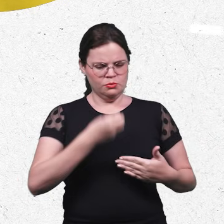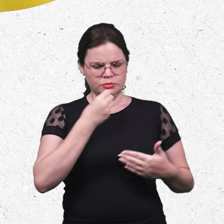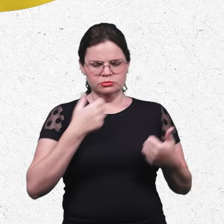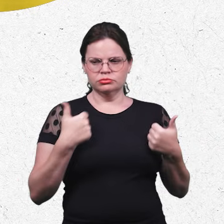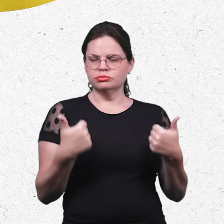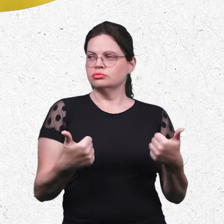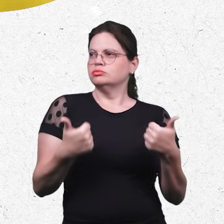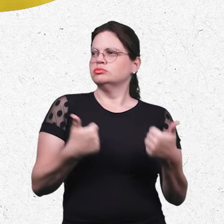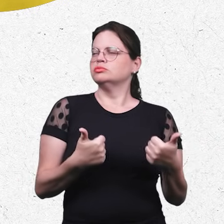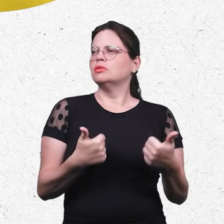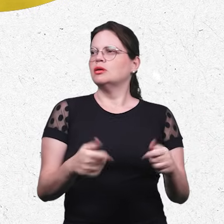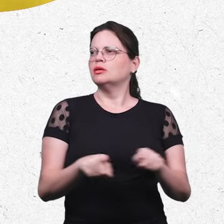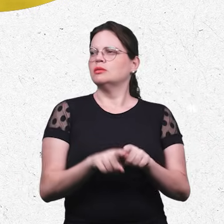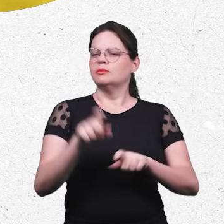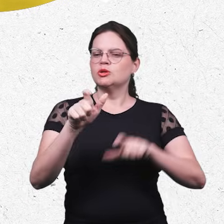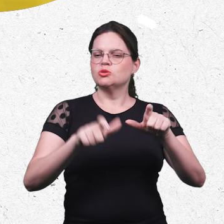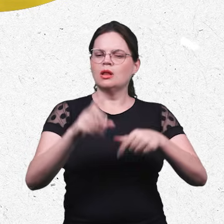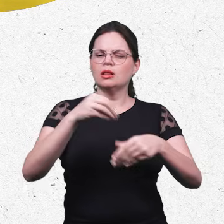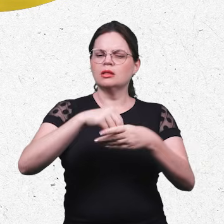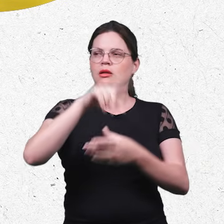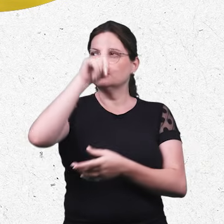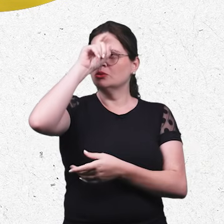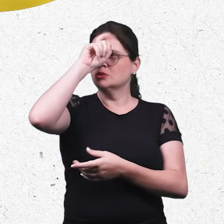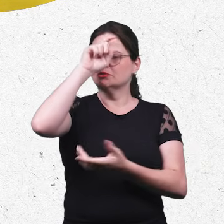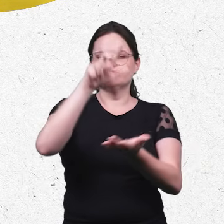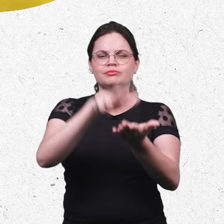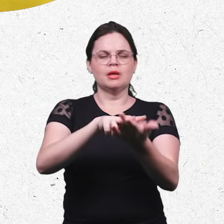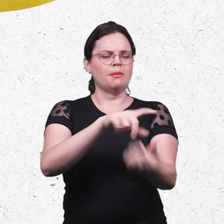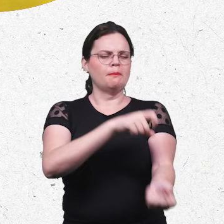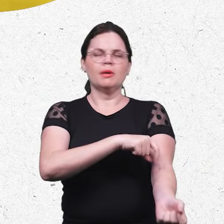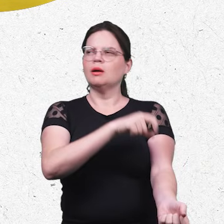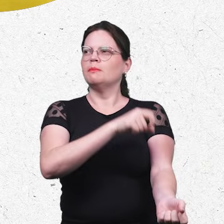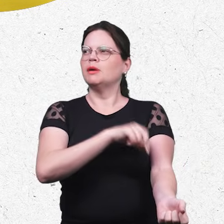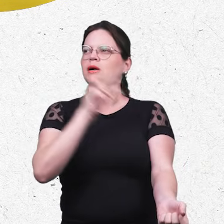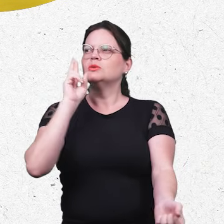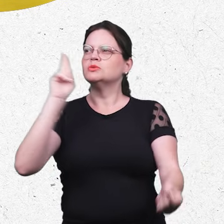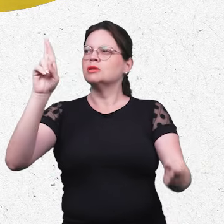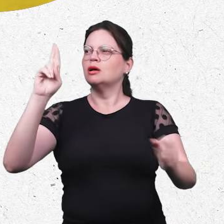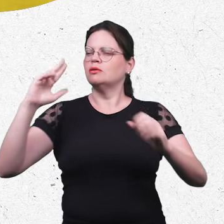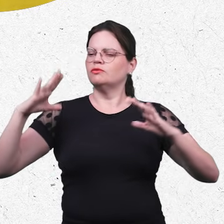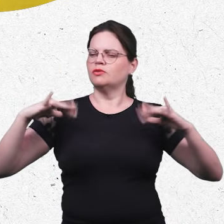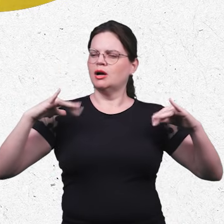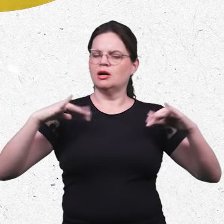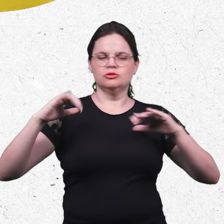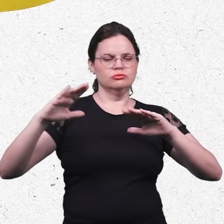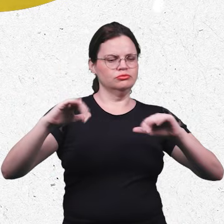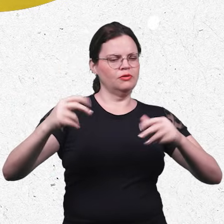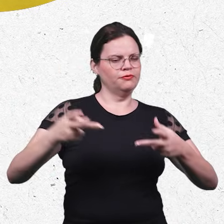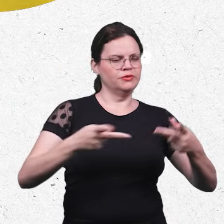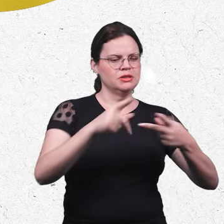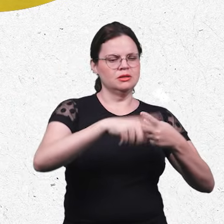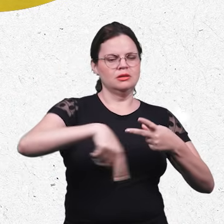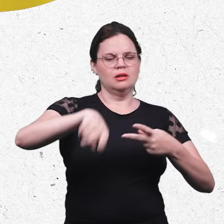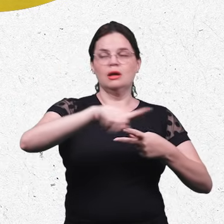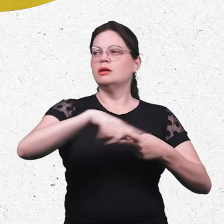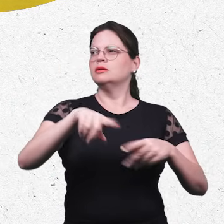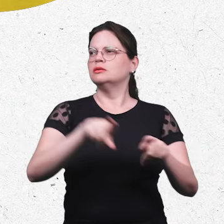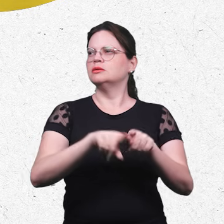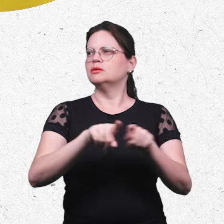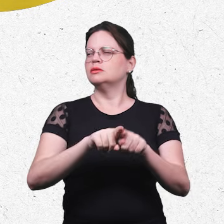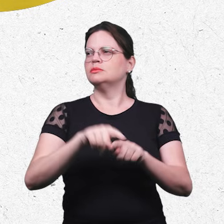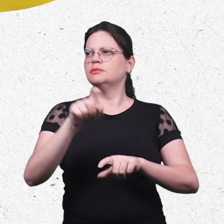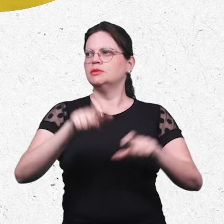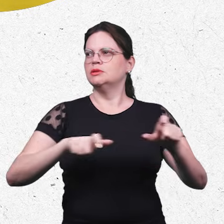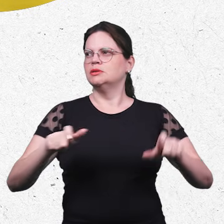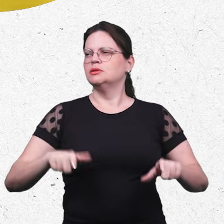Teus filhos. Aqueles que estão nos hospitais, Senhor, que o Senhor possa enviar os Teus anjos para visitá-los. Também, Senhor,